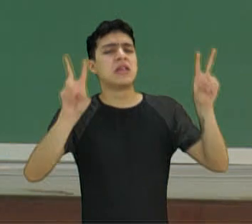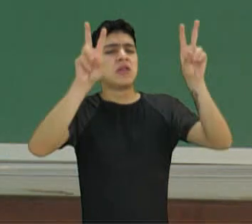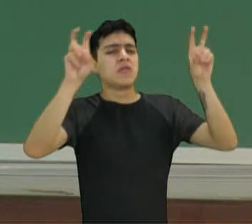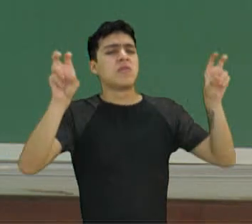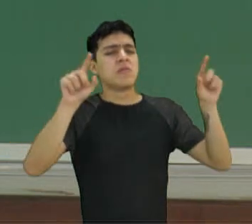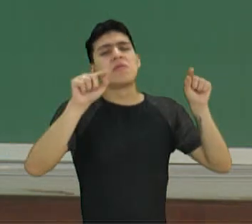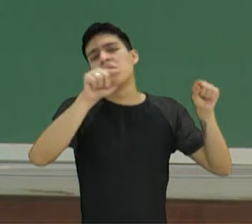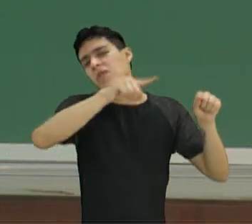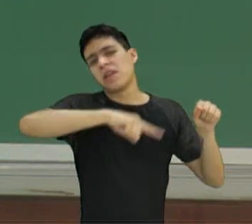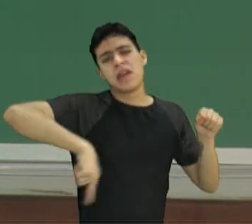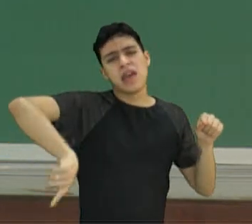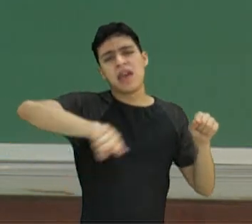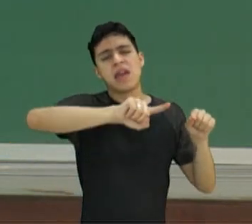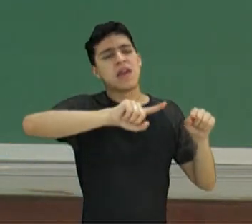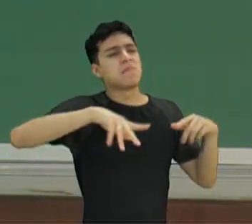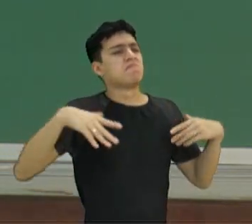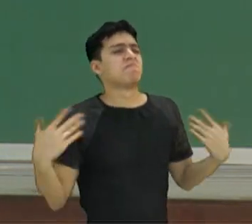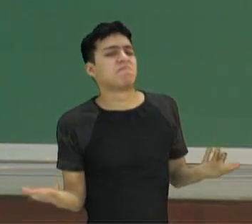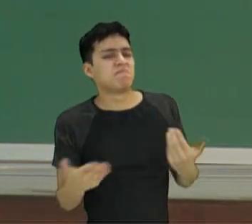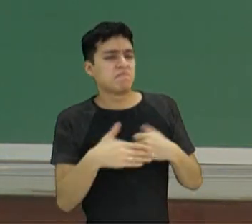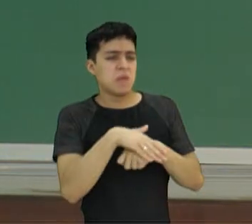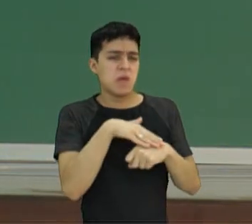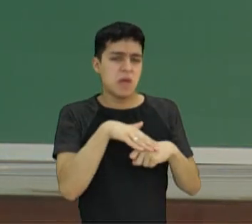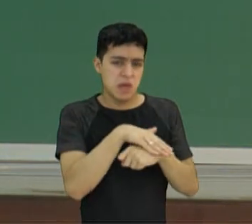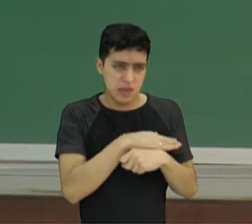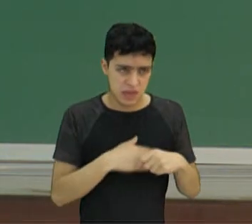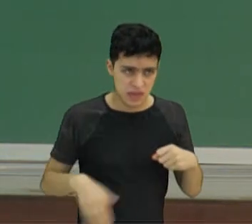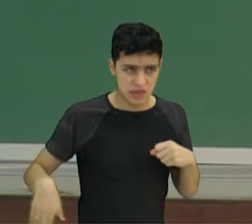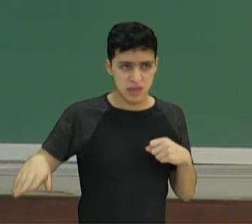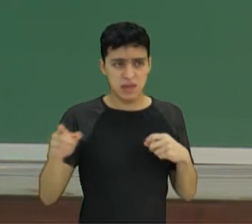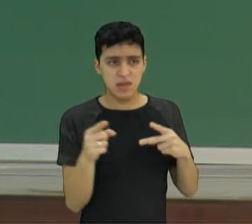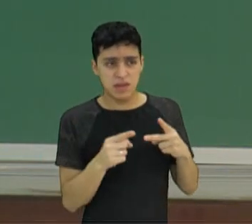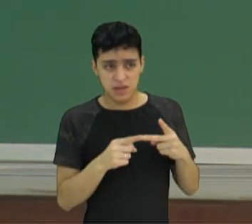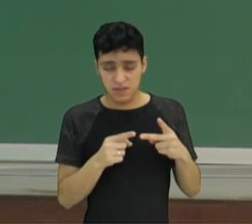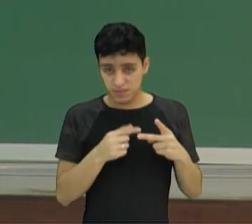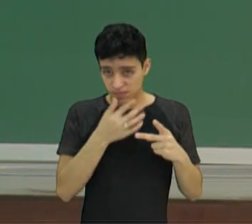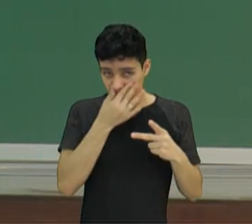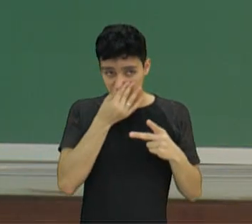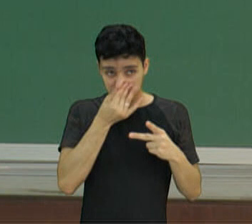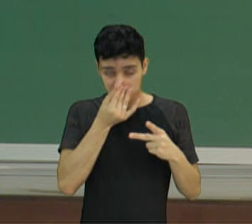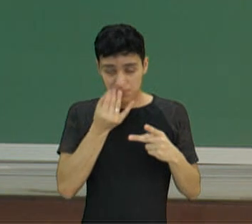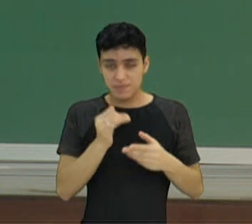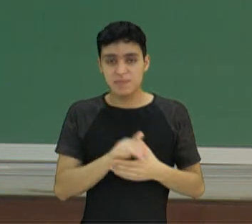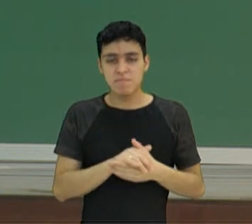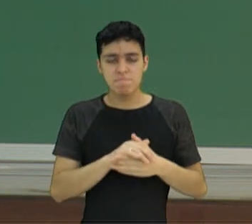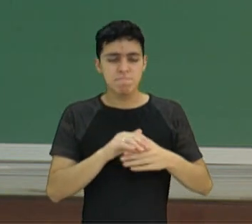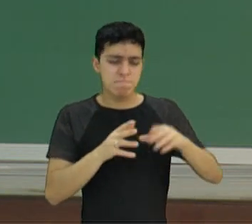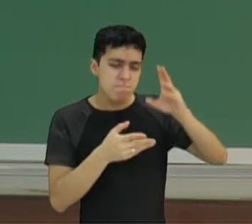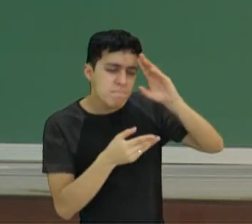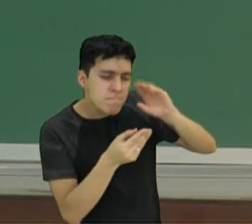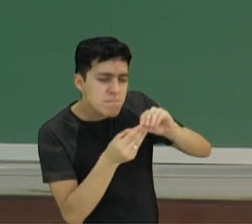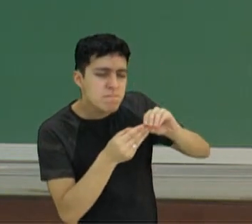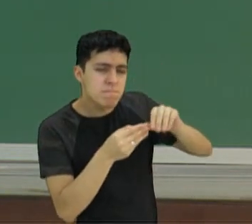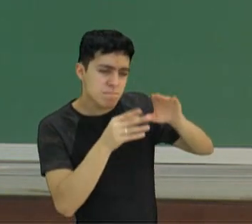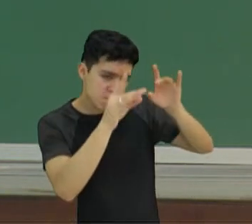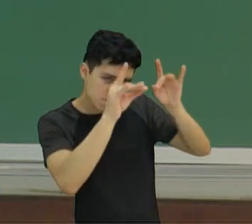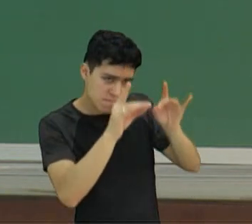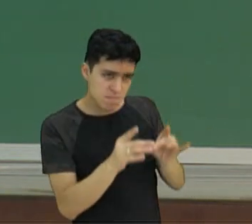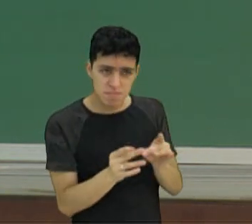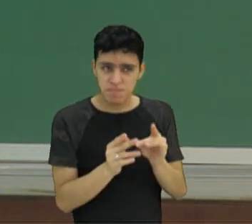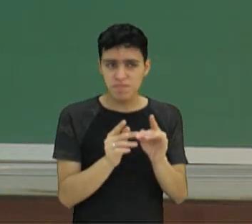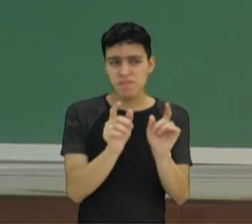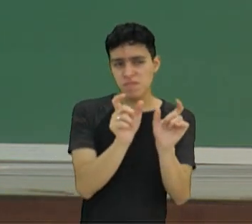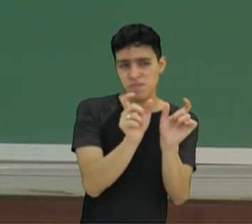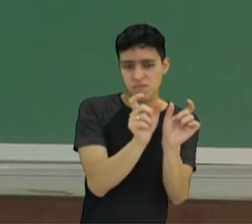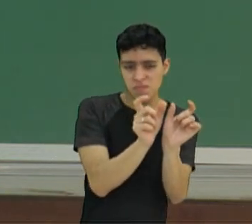aqui, pessoal, de forma mais geral. Número um aqui de uma compreensão mais detalhada. Complete the